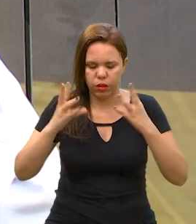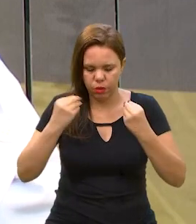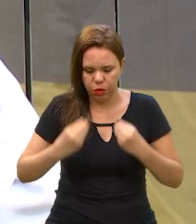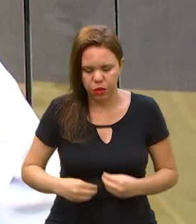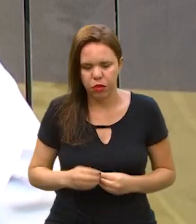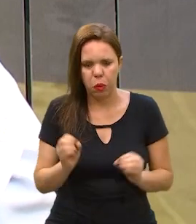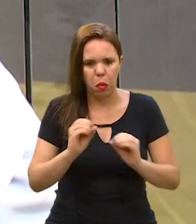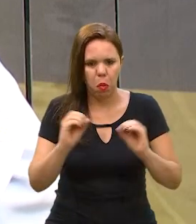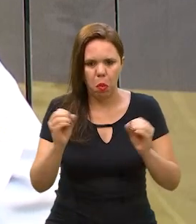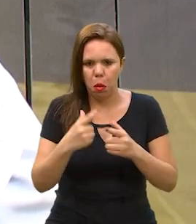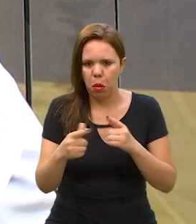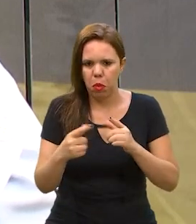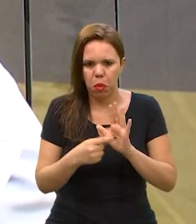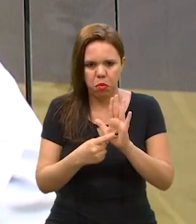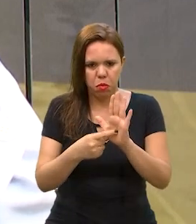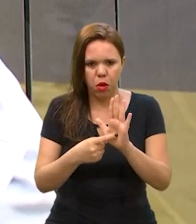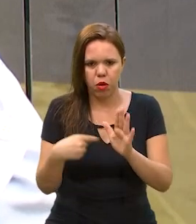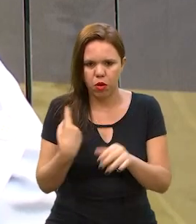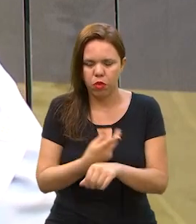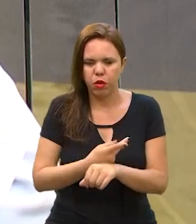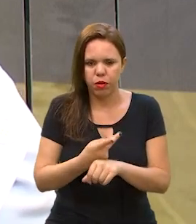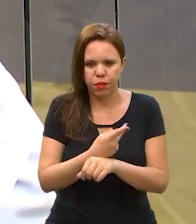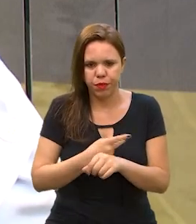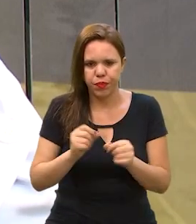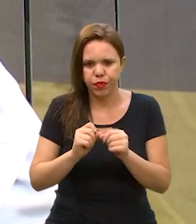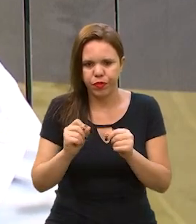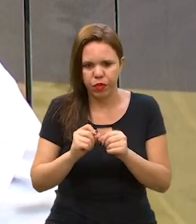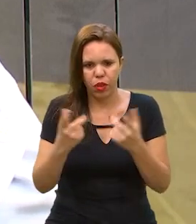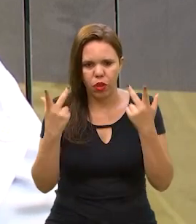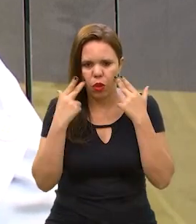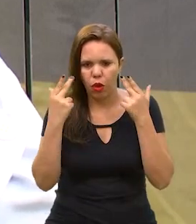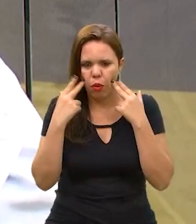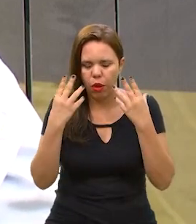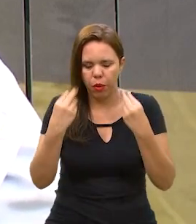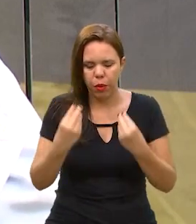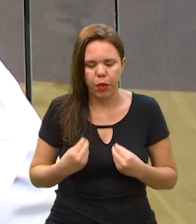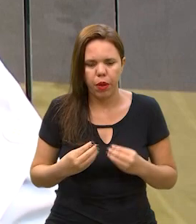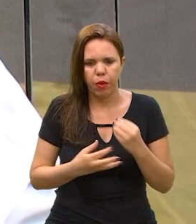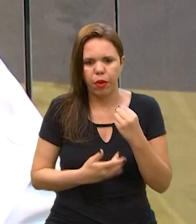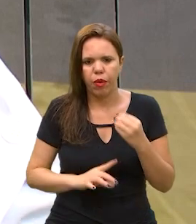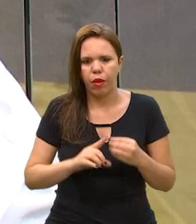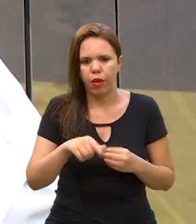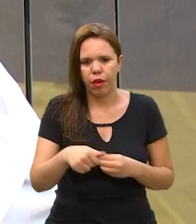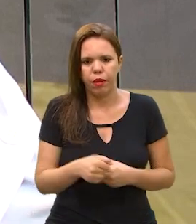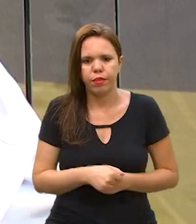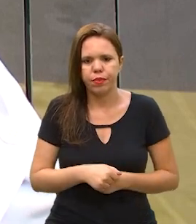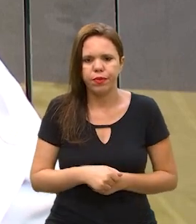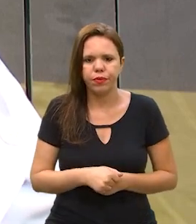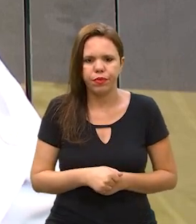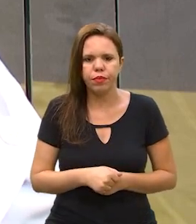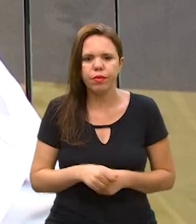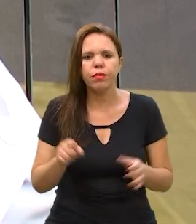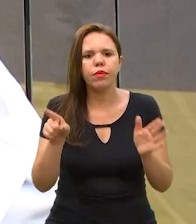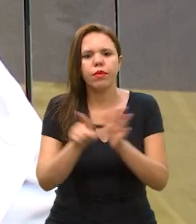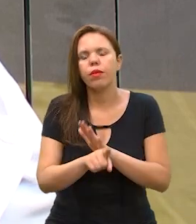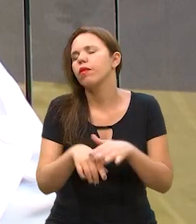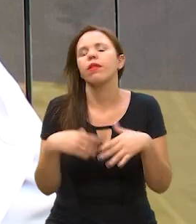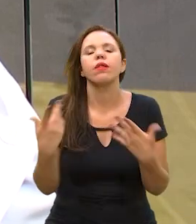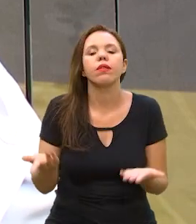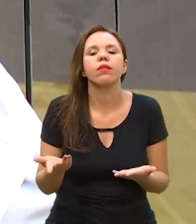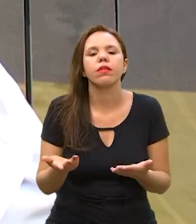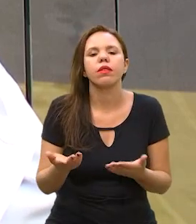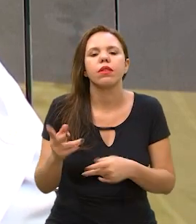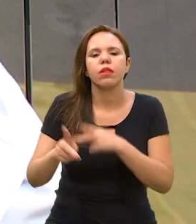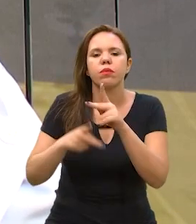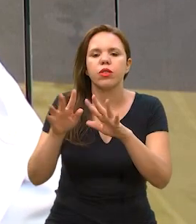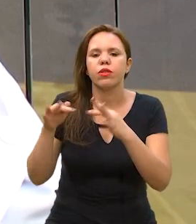nenhum sintoma, realmente veio nos procurar por exames de rotina, logo após isso a gente acaba perguntando sobre os